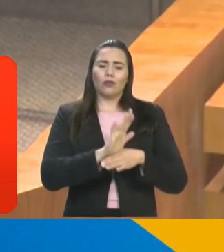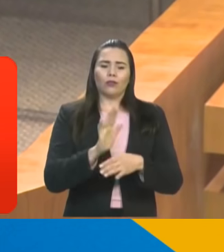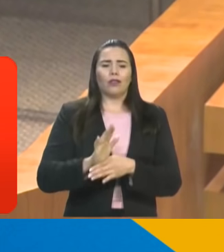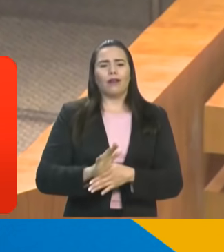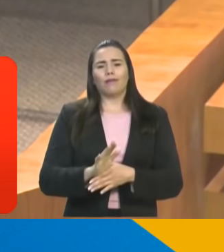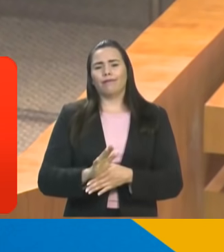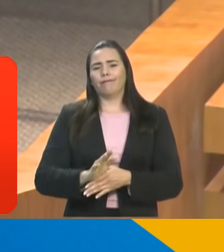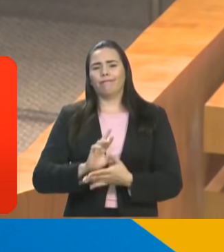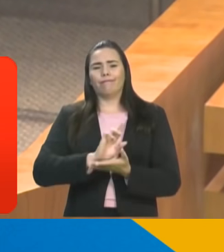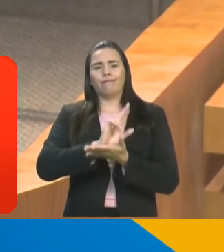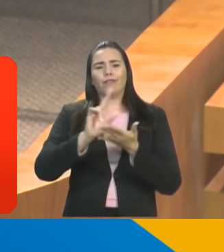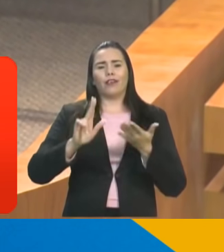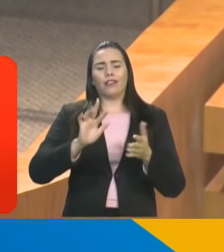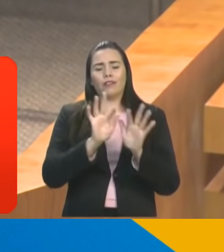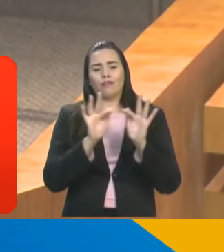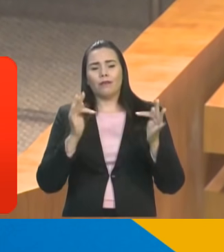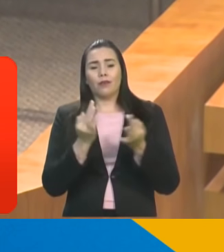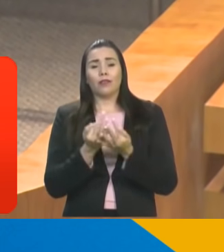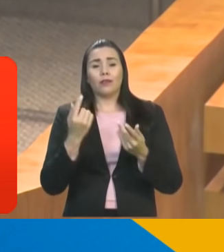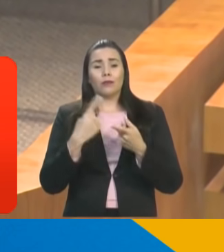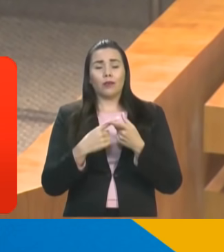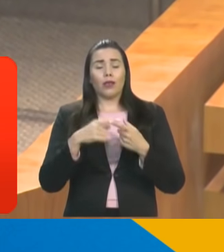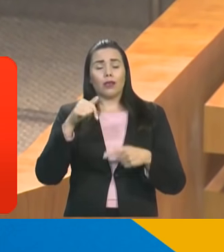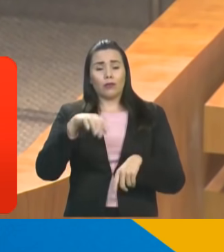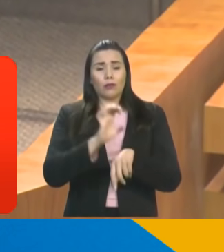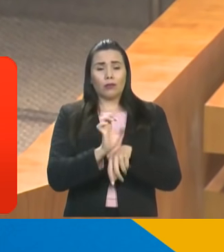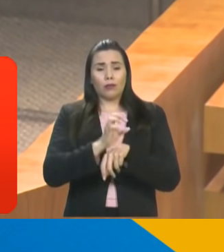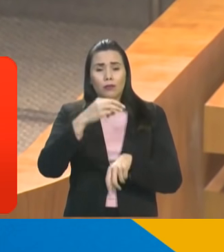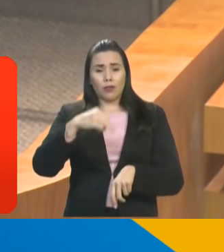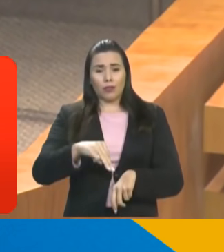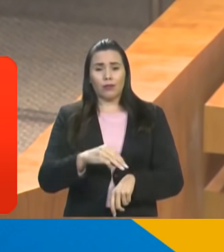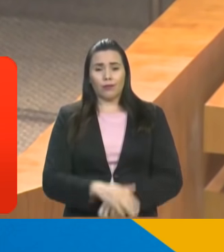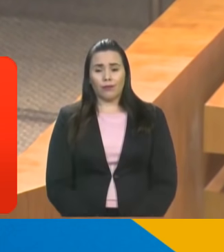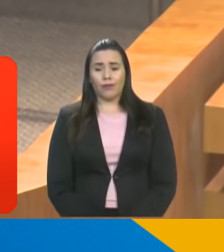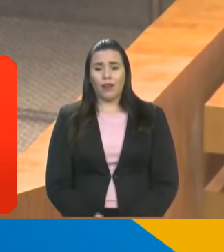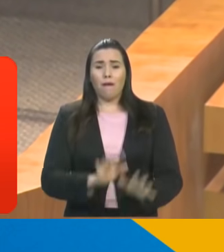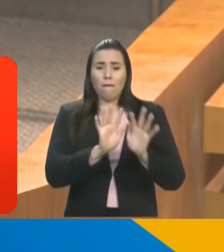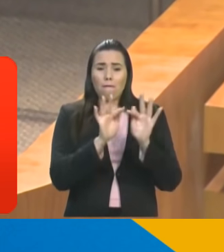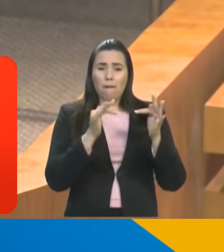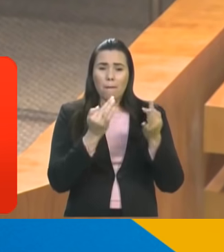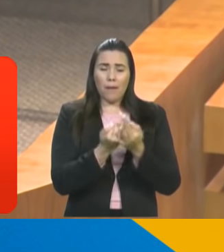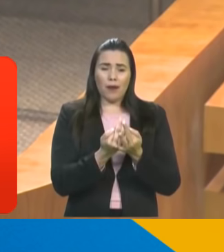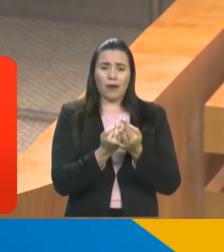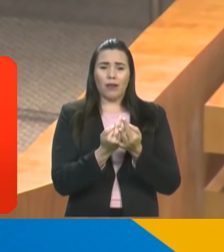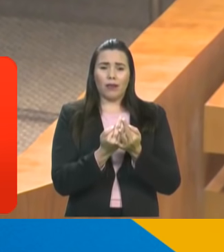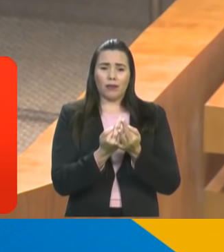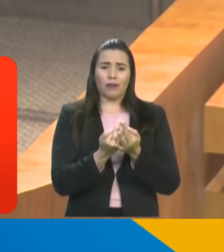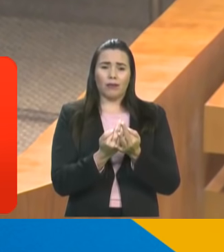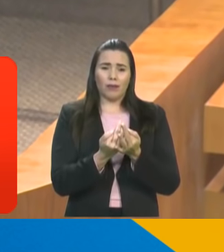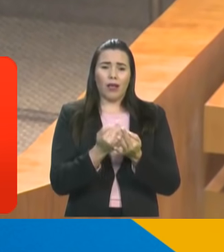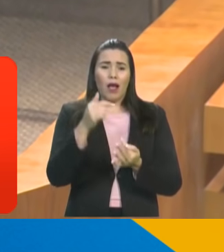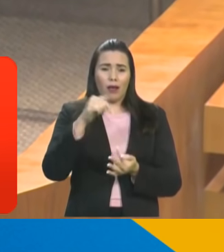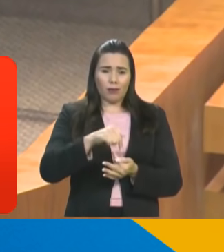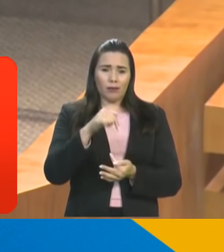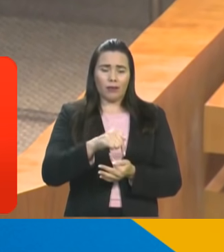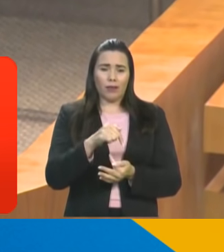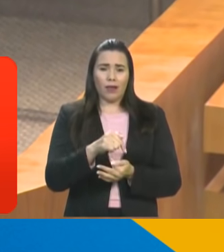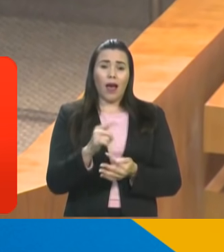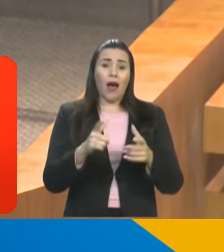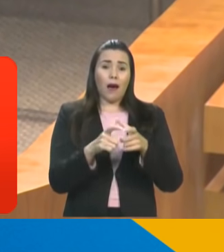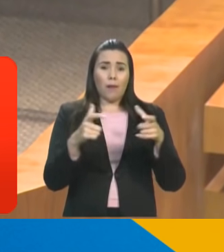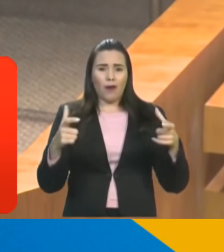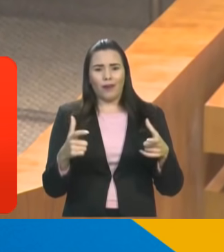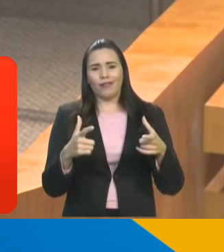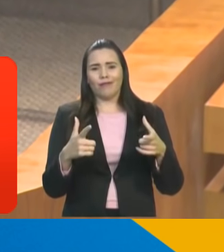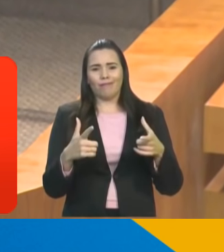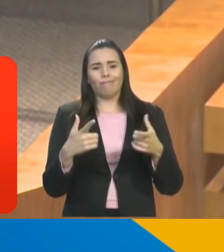é um dos estados que tem o maior contingente de famílias necessitando do auxílio emergencial.